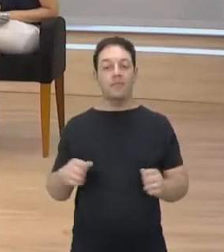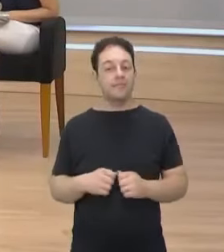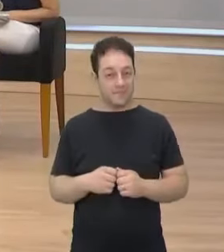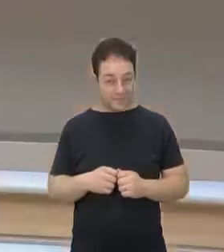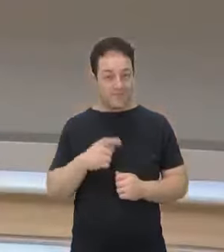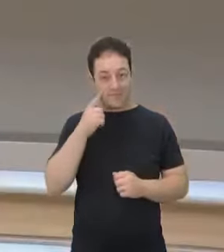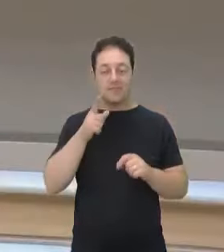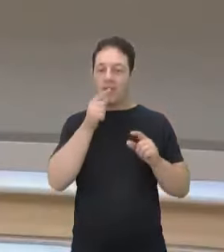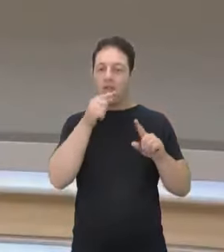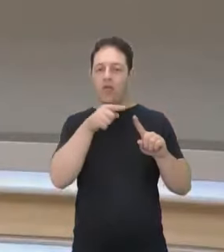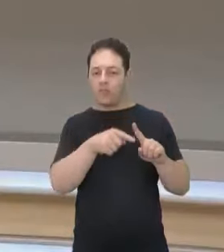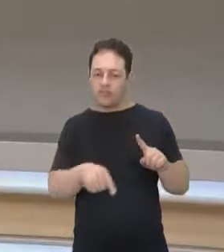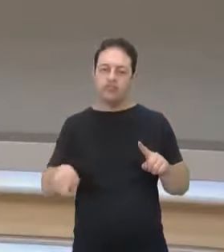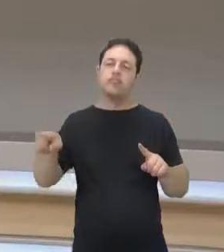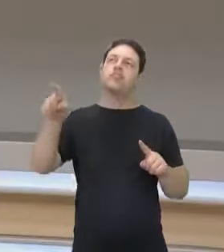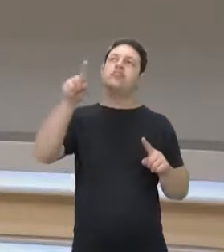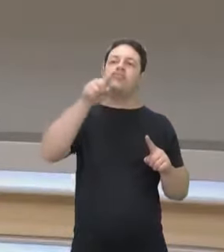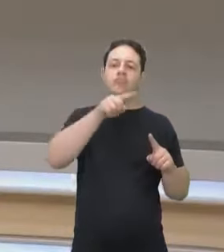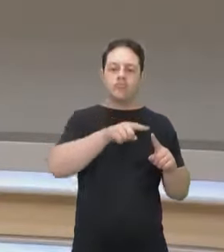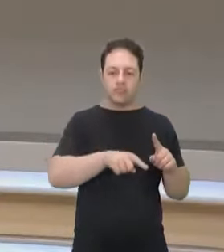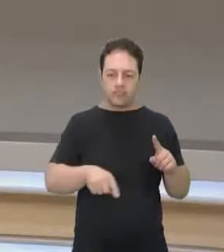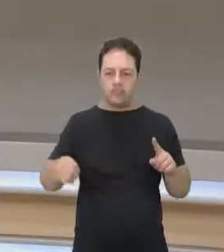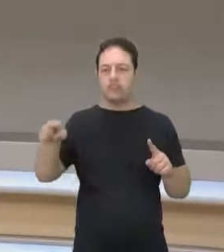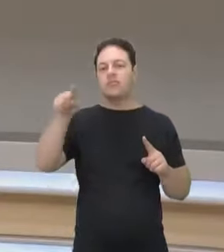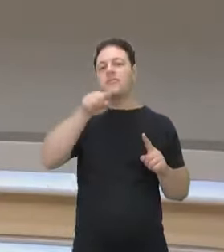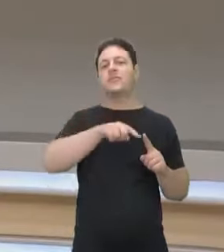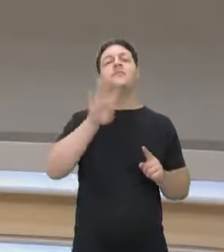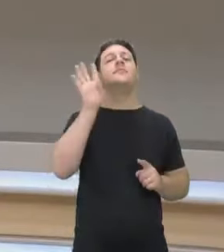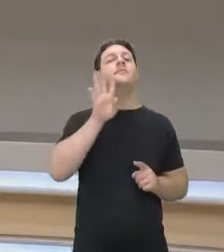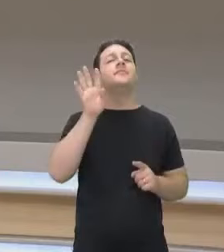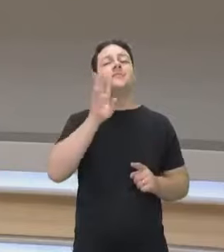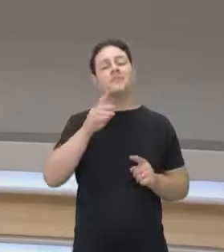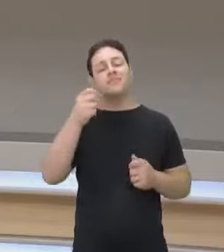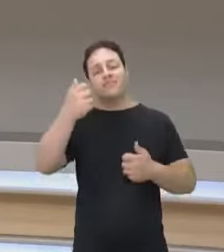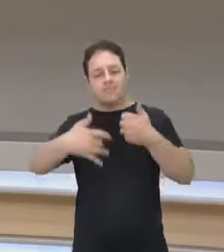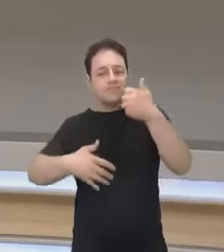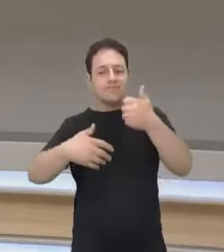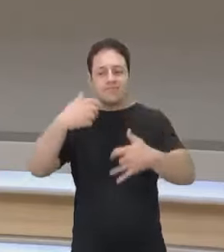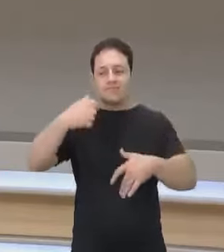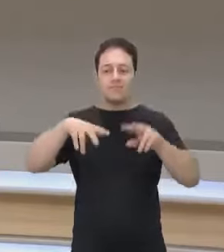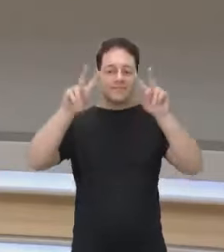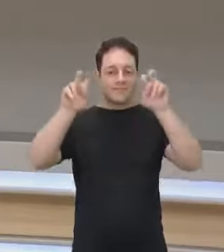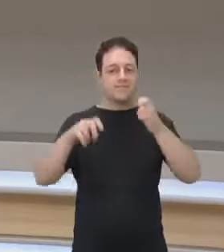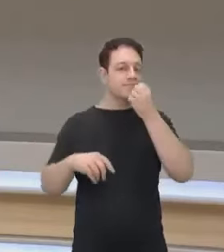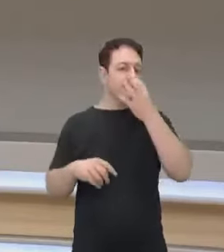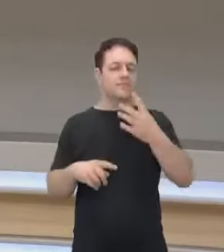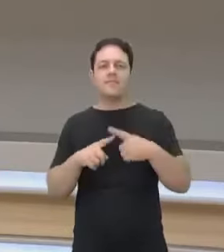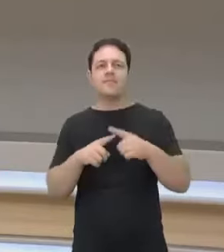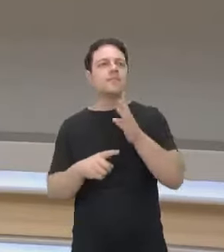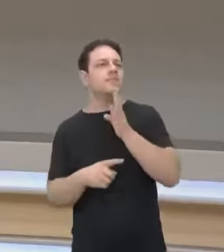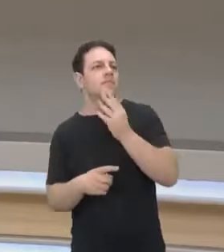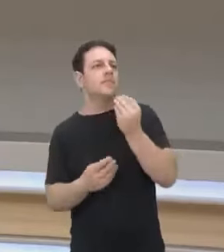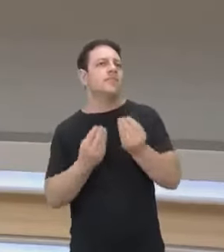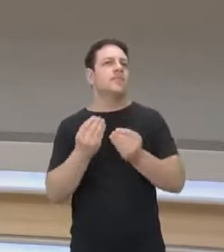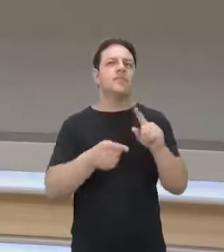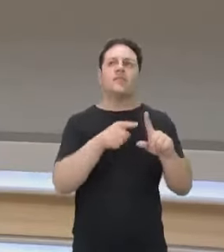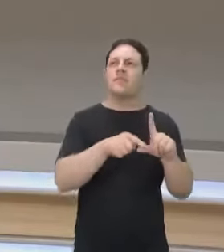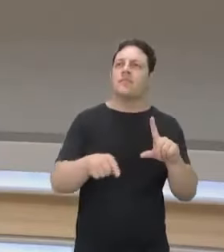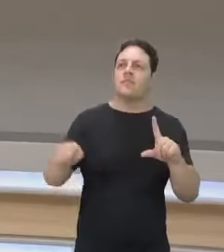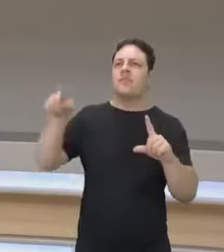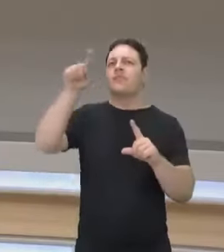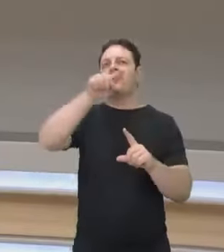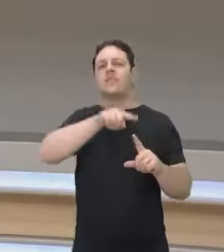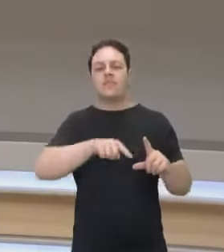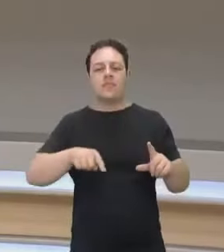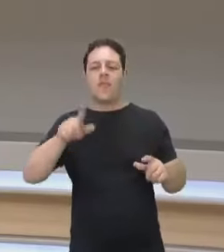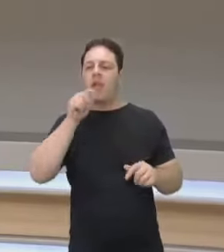esse ciclo da água ele é muito legal para a gente trabalhar essa temática, né? Situar no ciclo da água a cada momento, né?